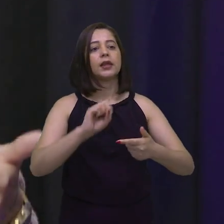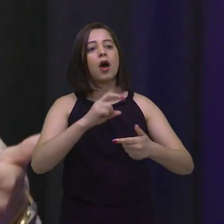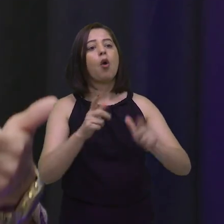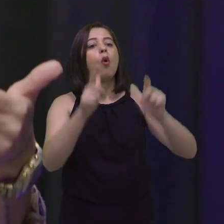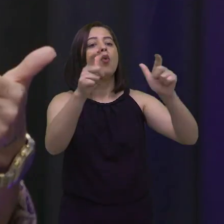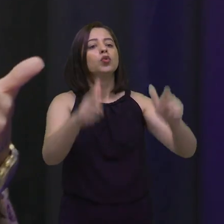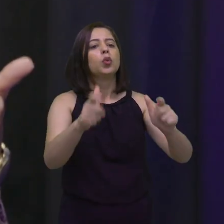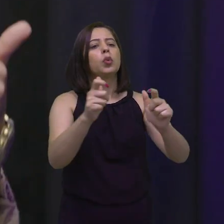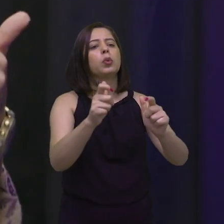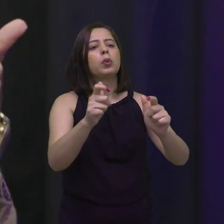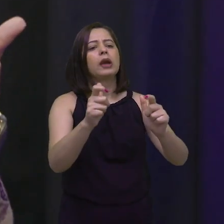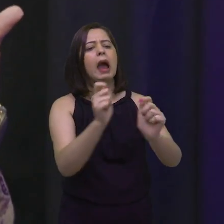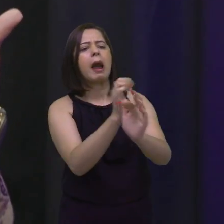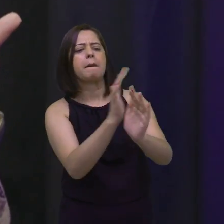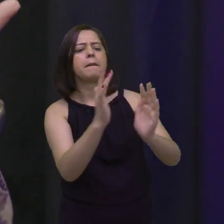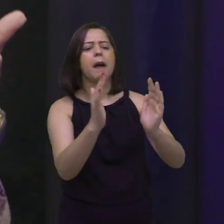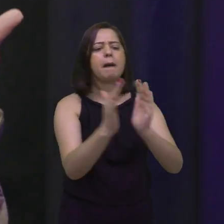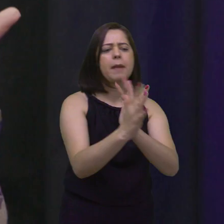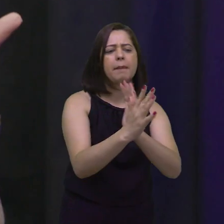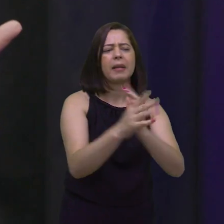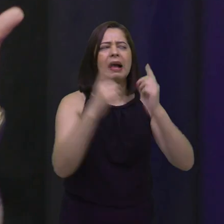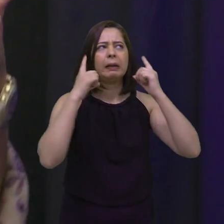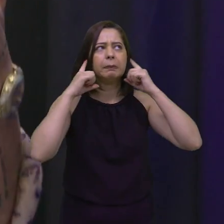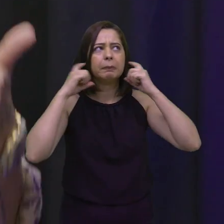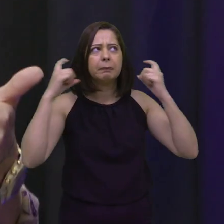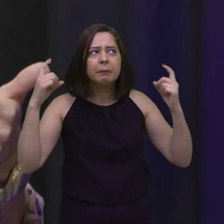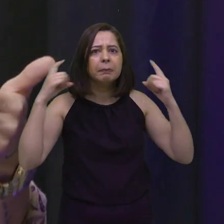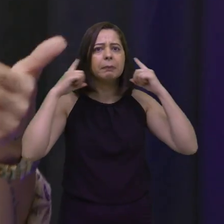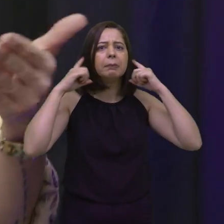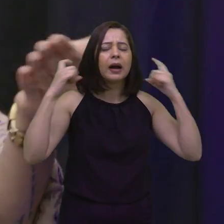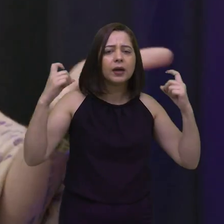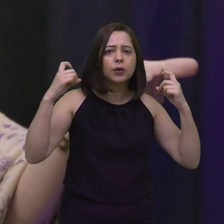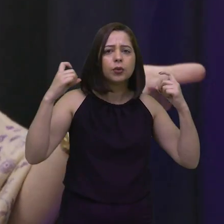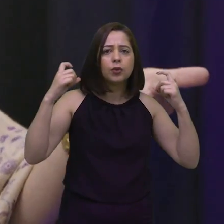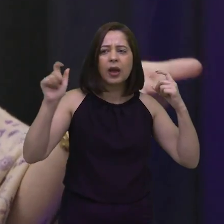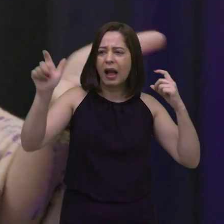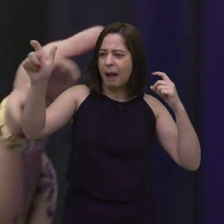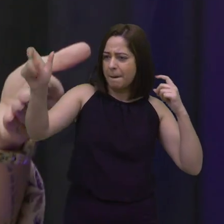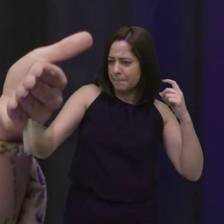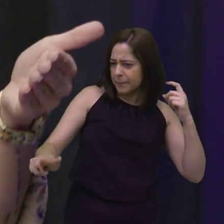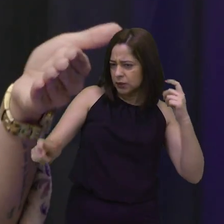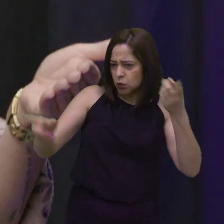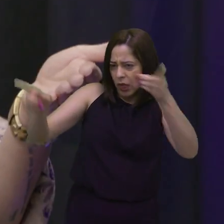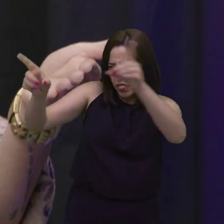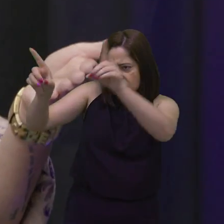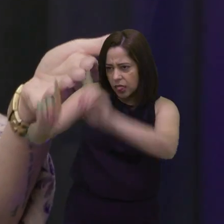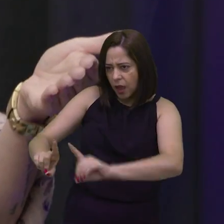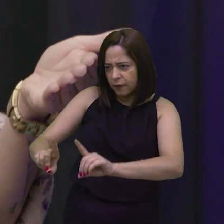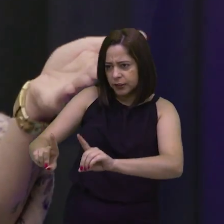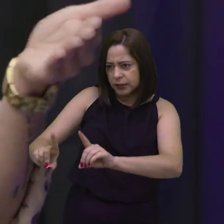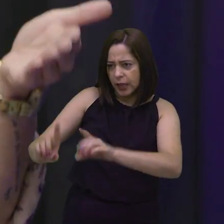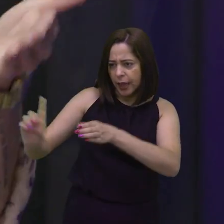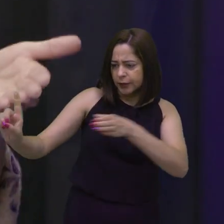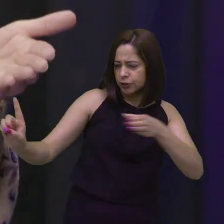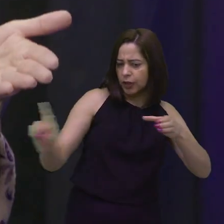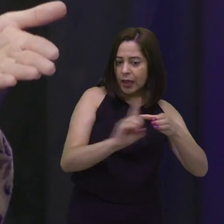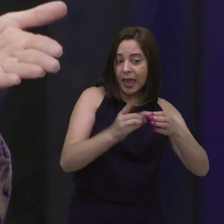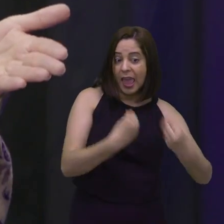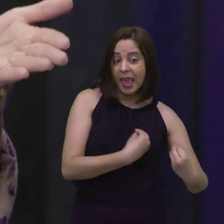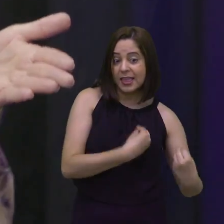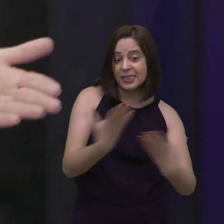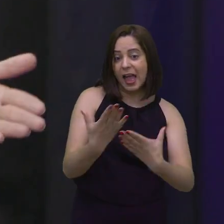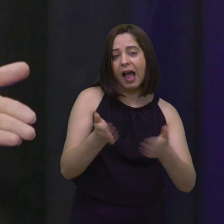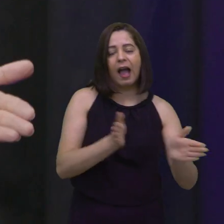muitas pessoas, seja num ambiente com barulho, trazer a acessibilidade